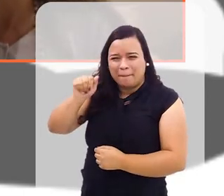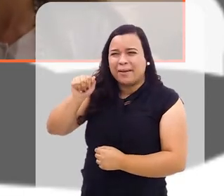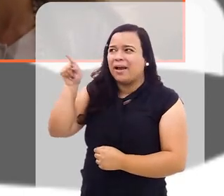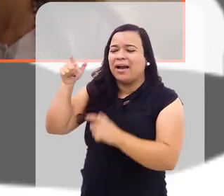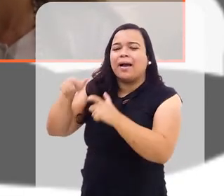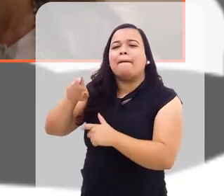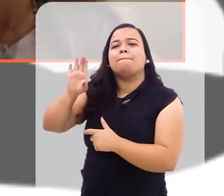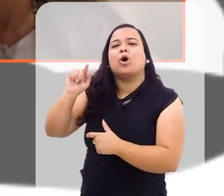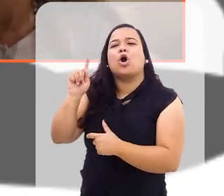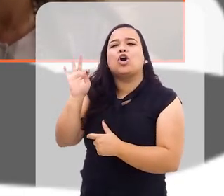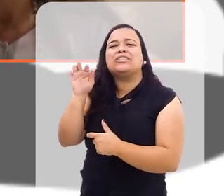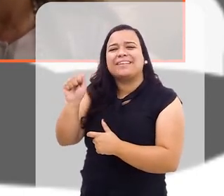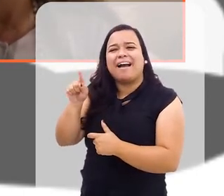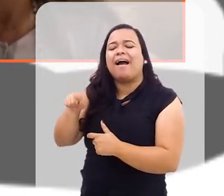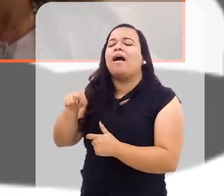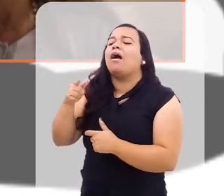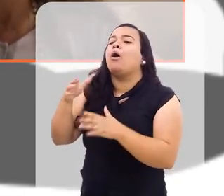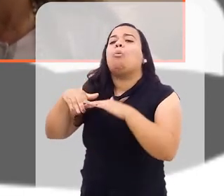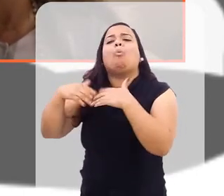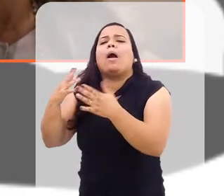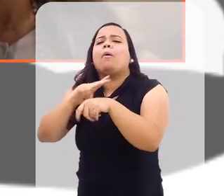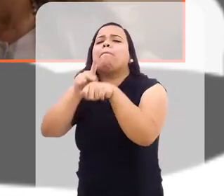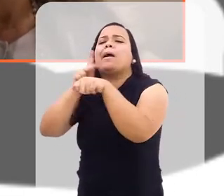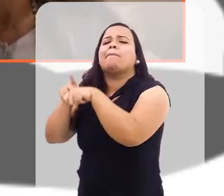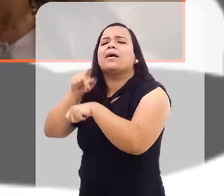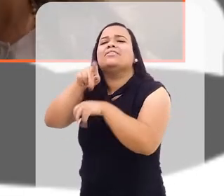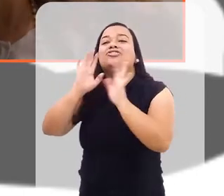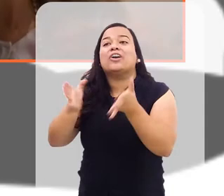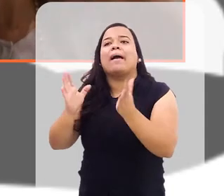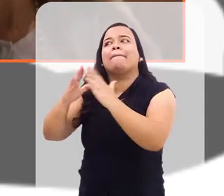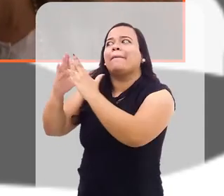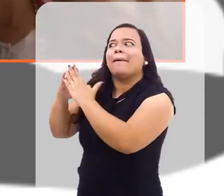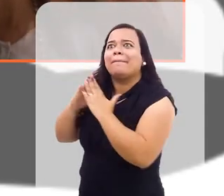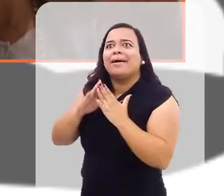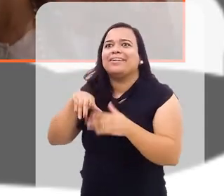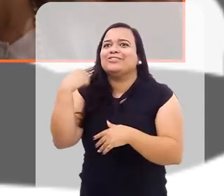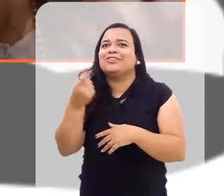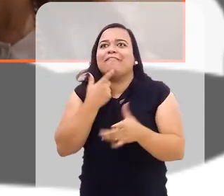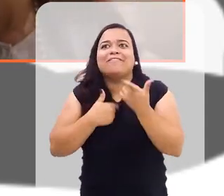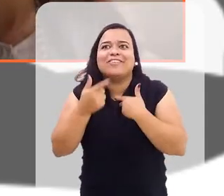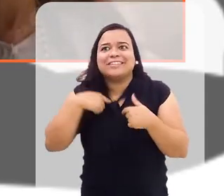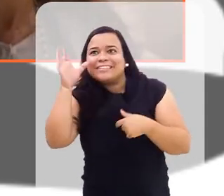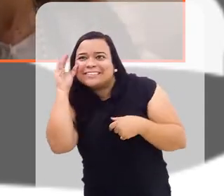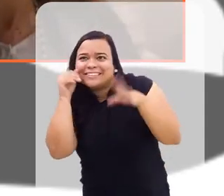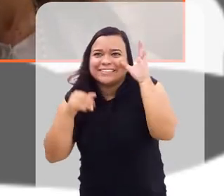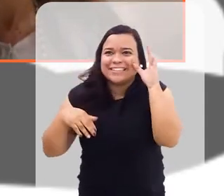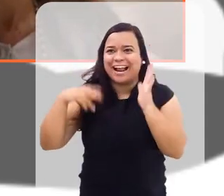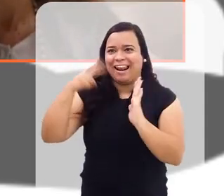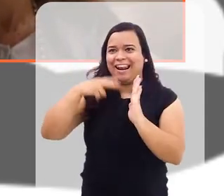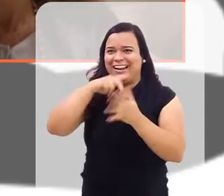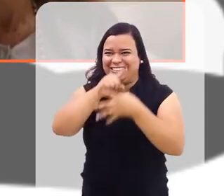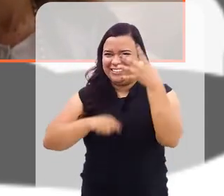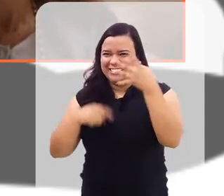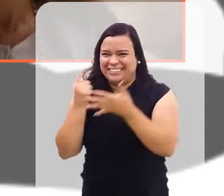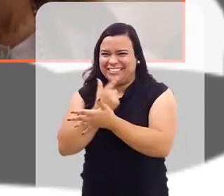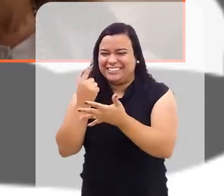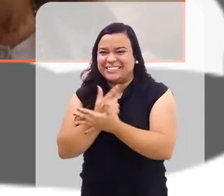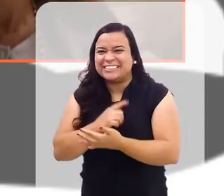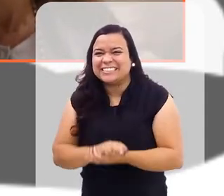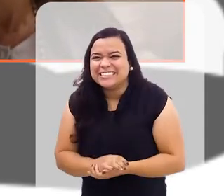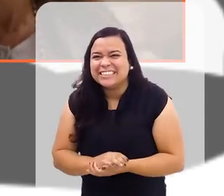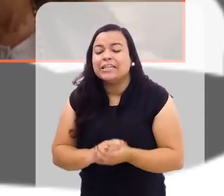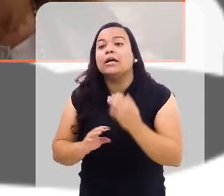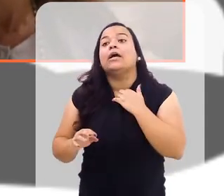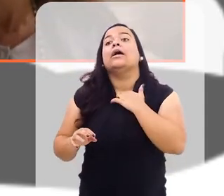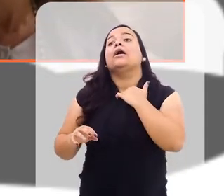mais excêntricos, assim, para a gente poder ficar com mais vontade ainda de ler esses quatro romances? O